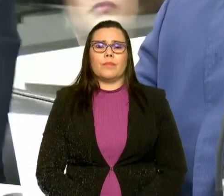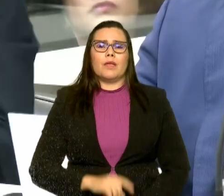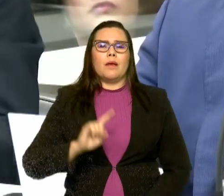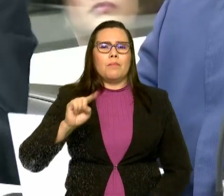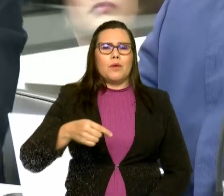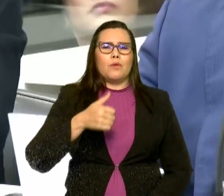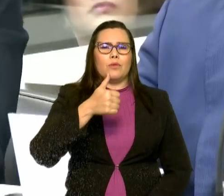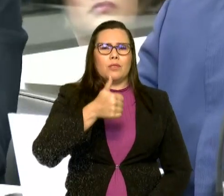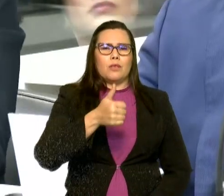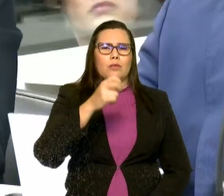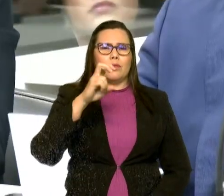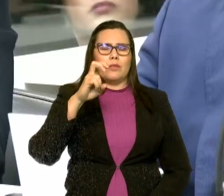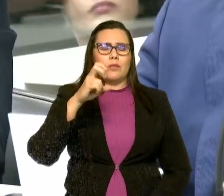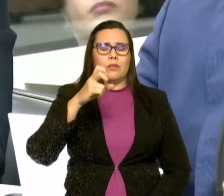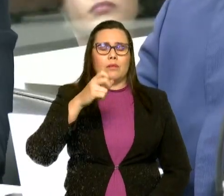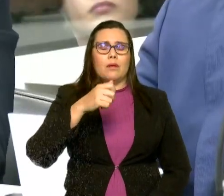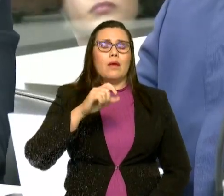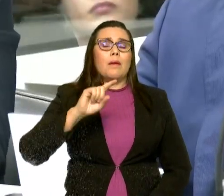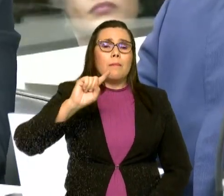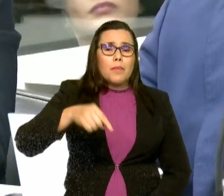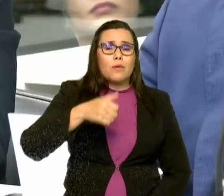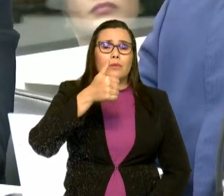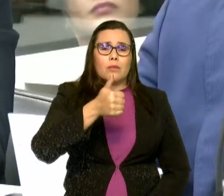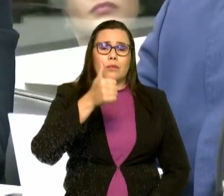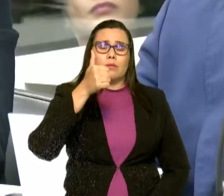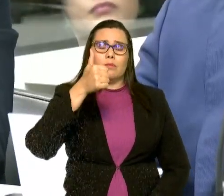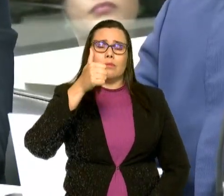a Organização Mundial de Saúde